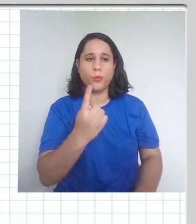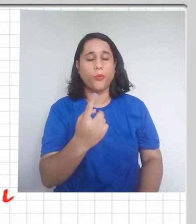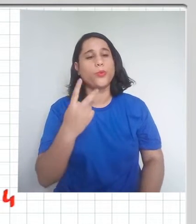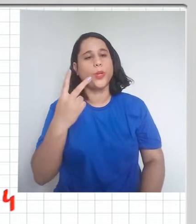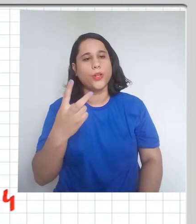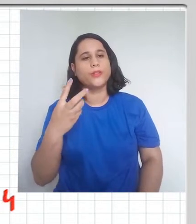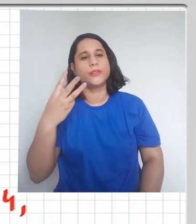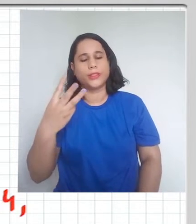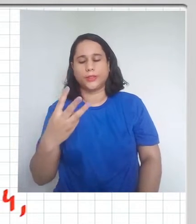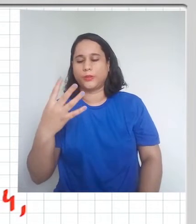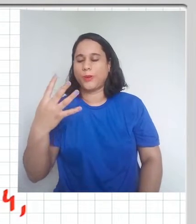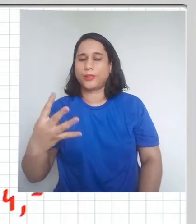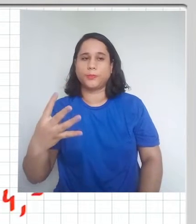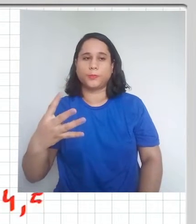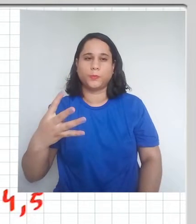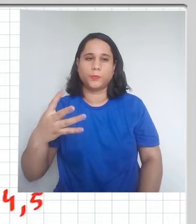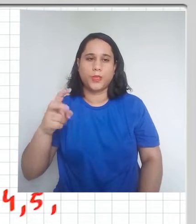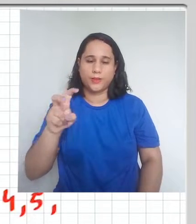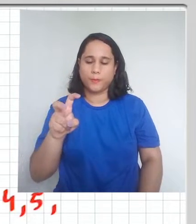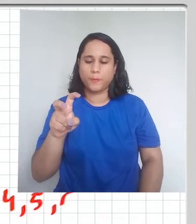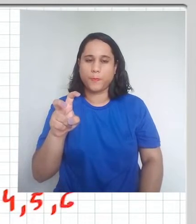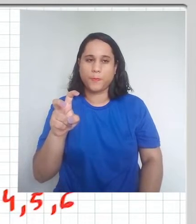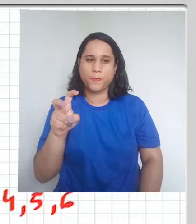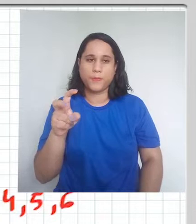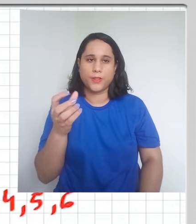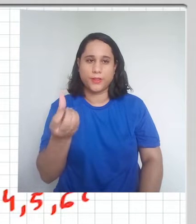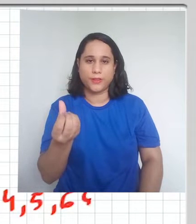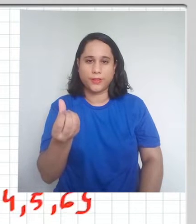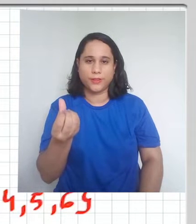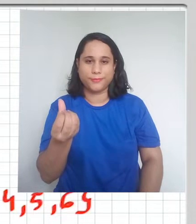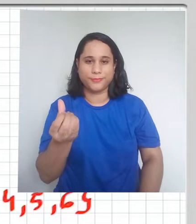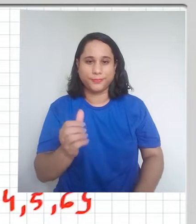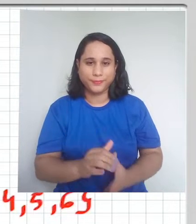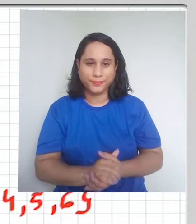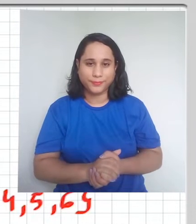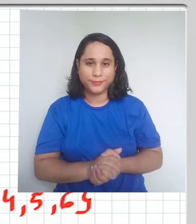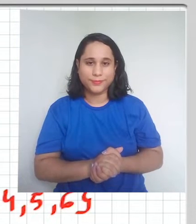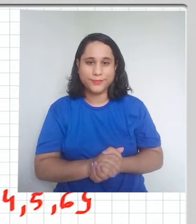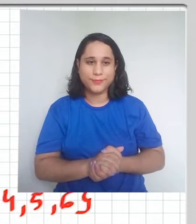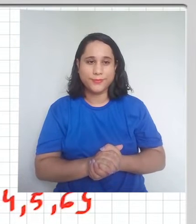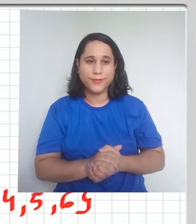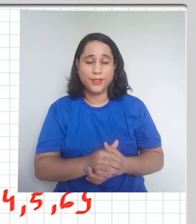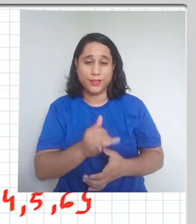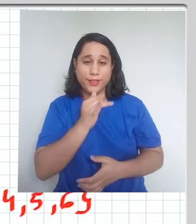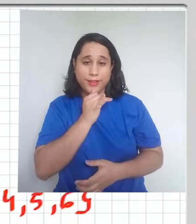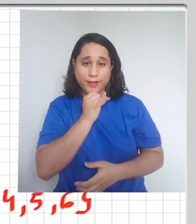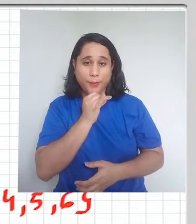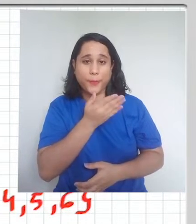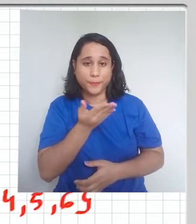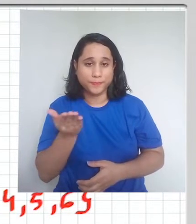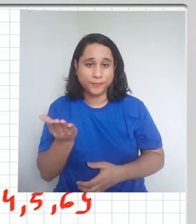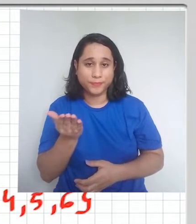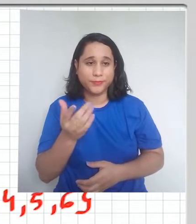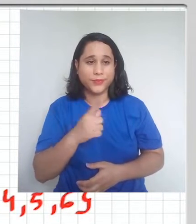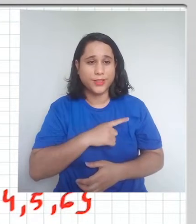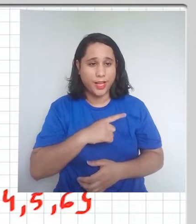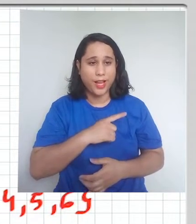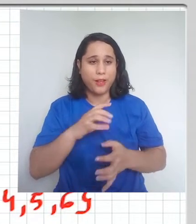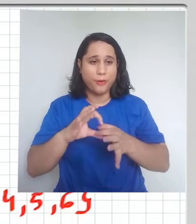2, 3, 4, 5 e 6. Nesse exemplo aí, nós